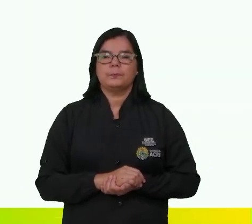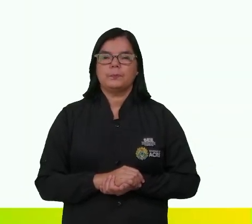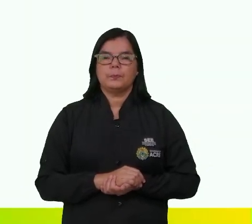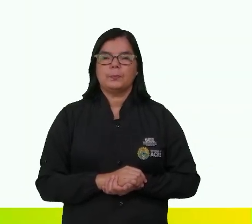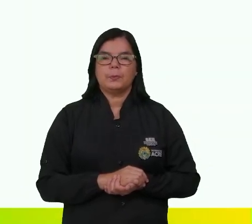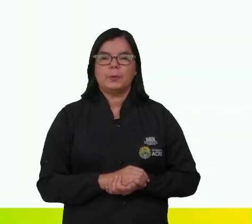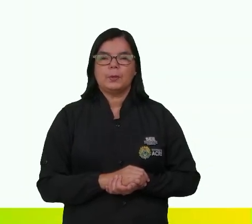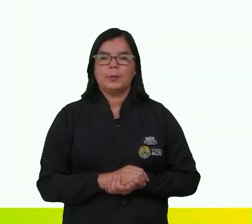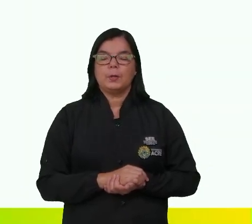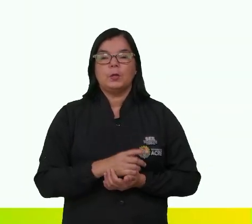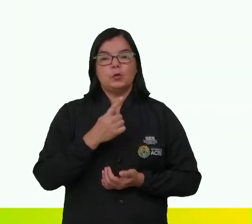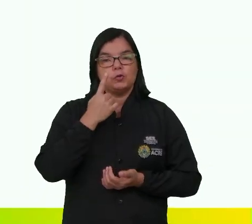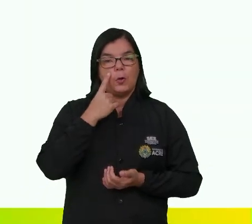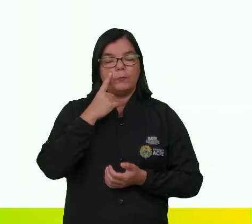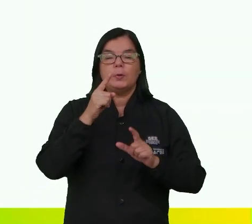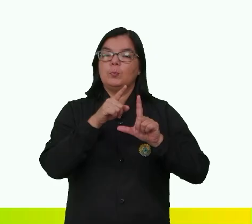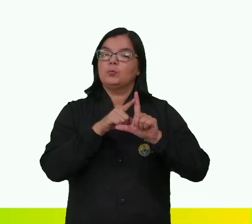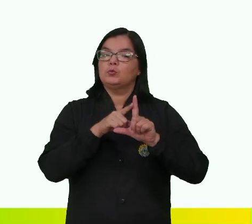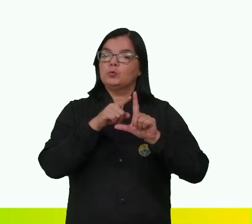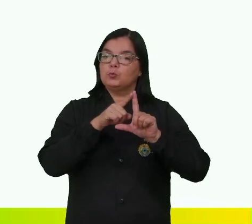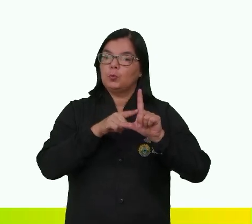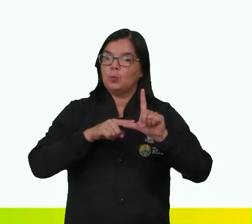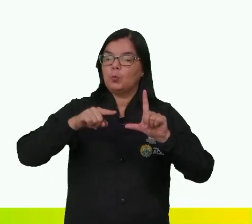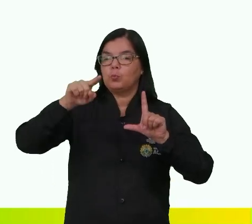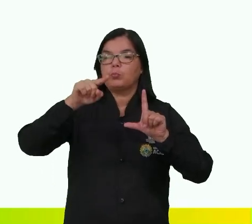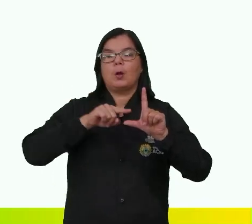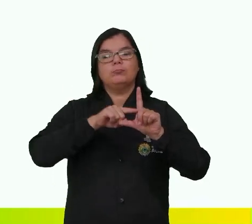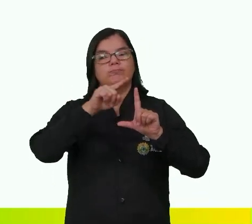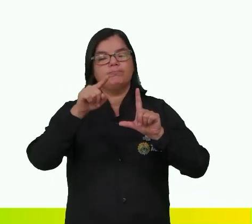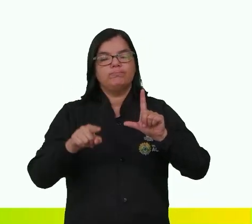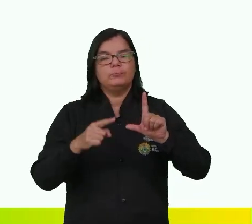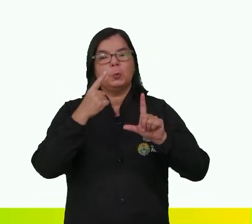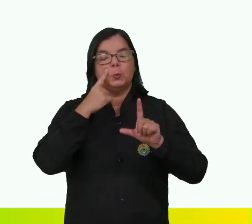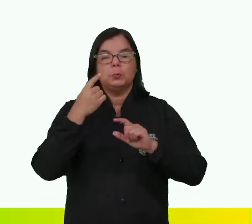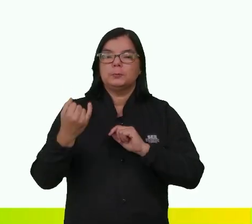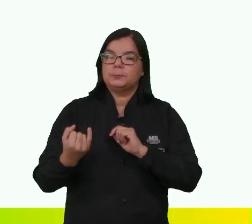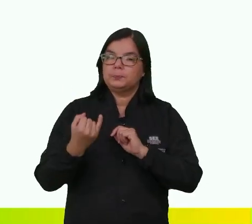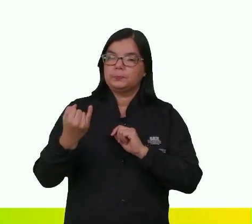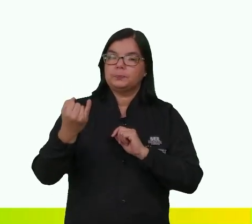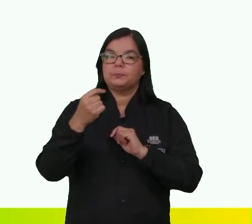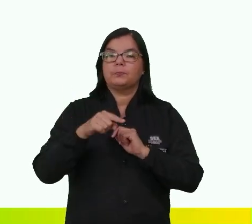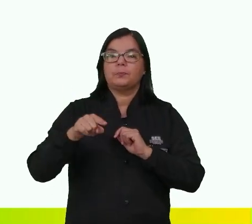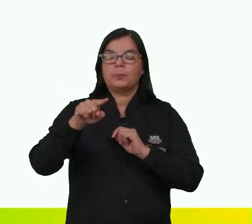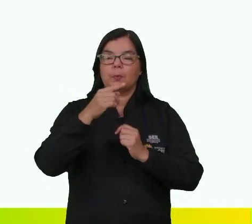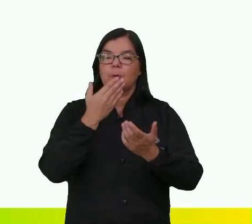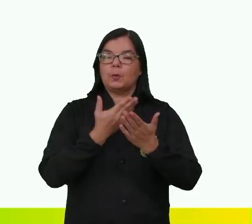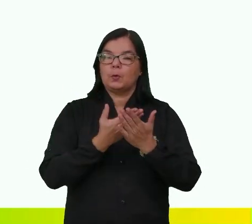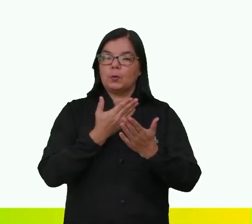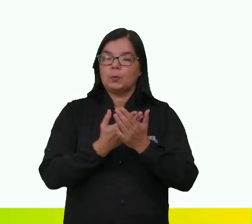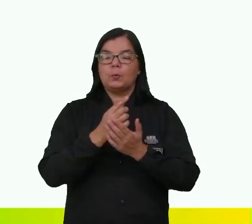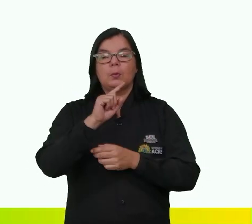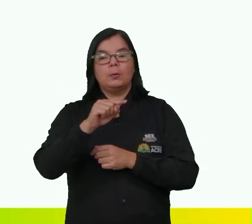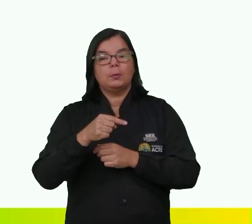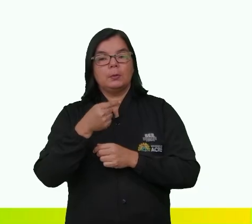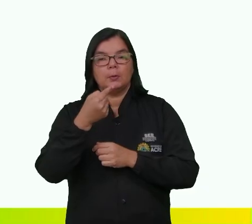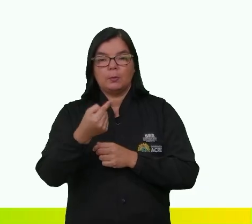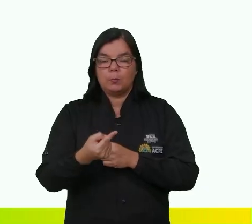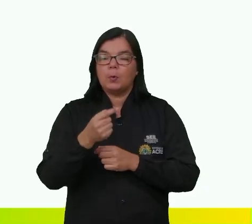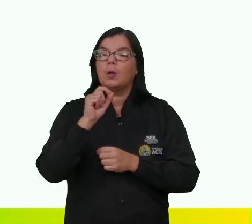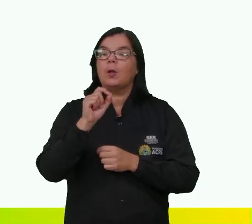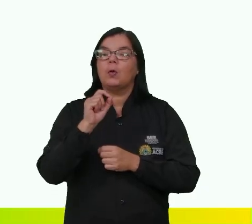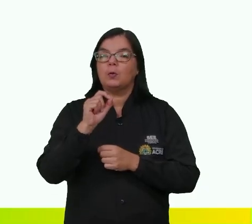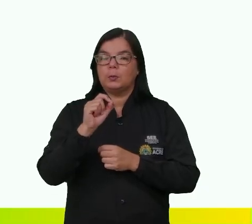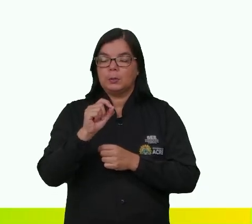Ok, então nós já vimos o gráfico. Uma coisa que é interessante você estudar depois é a